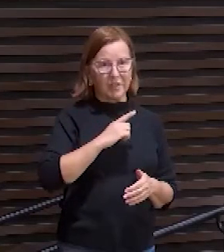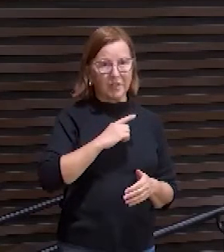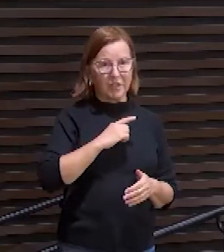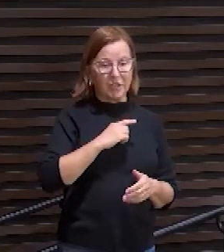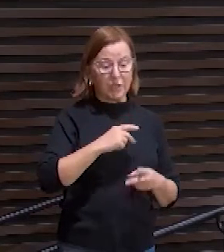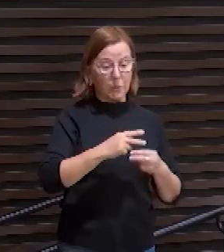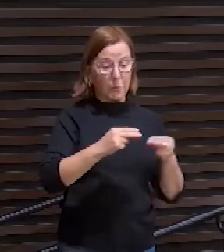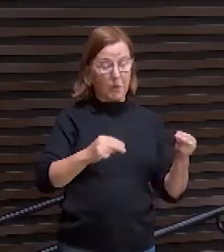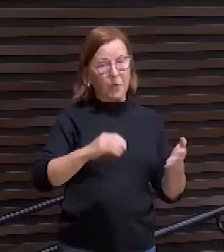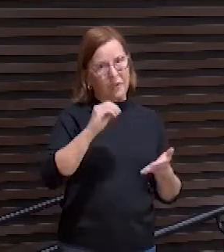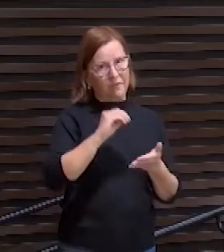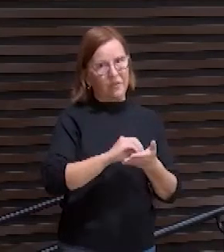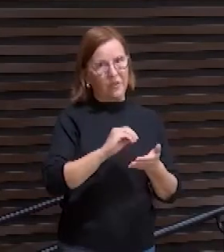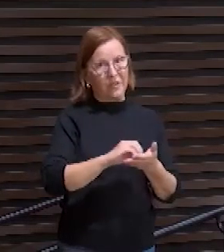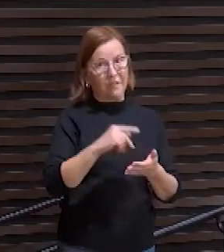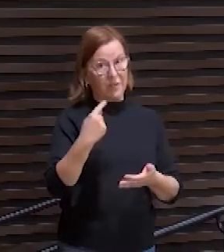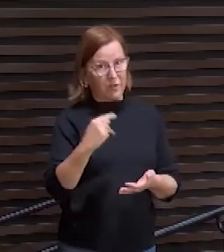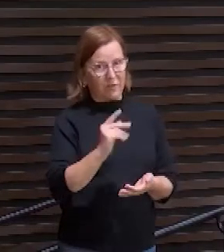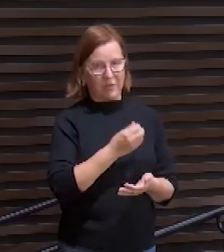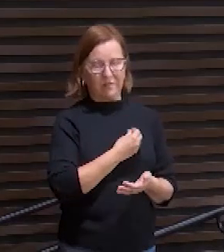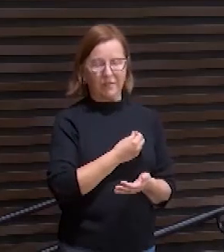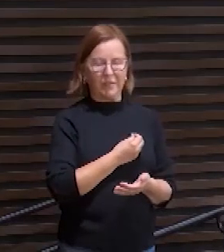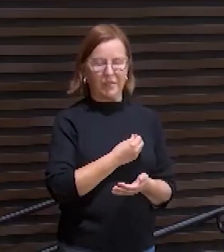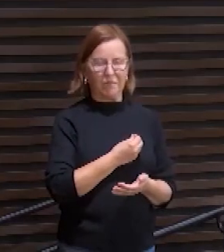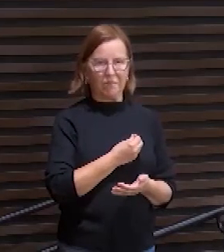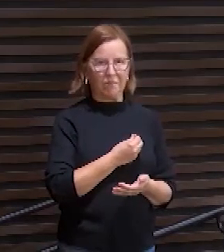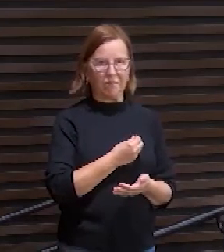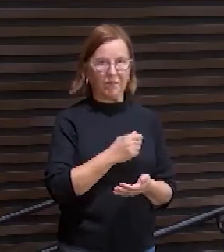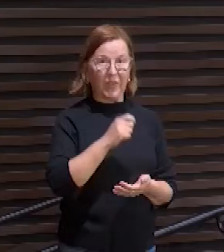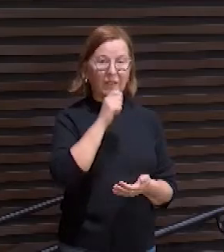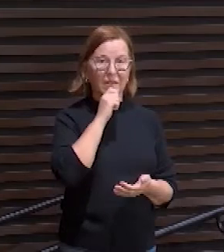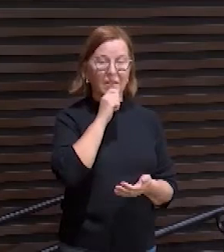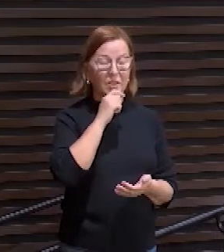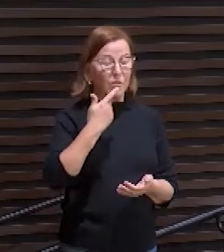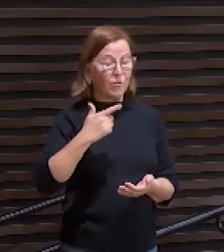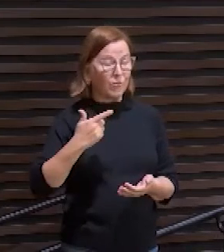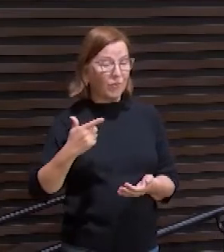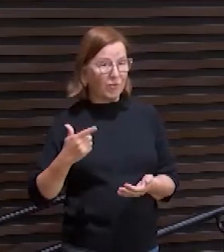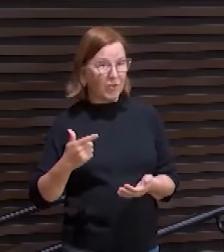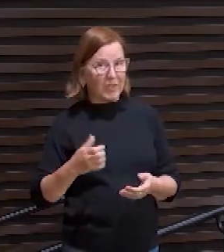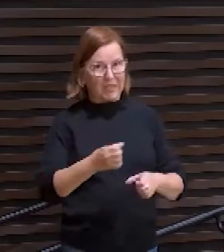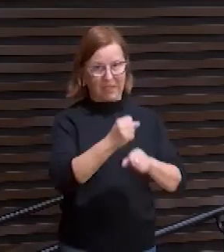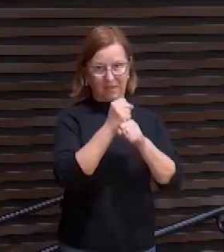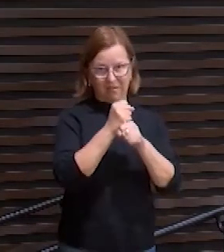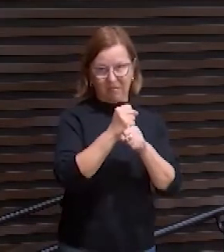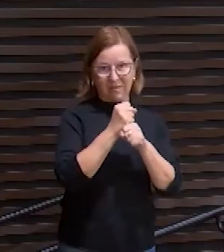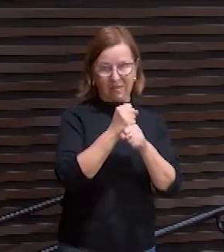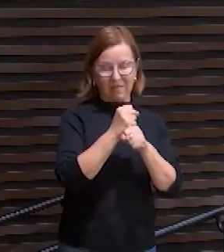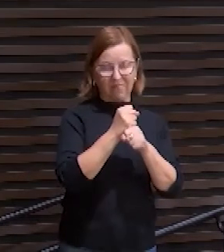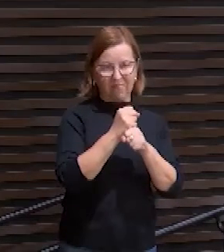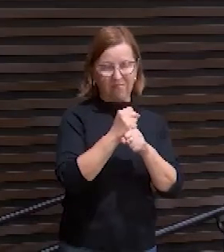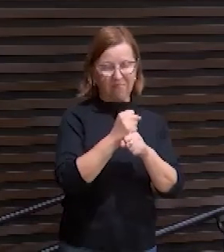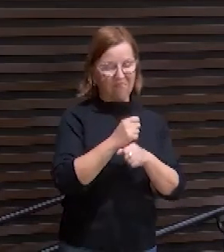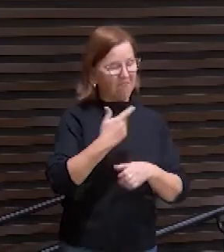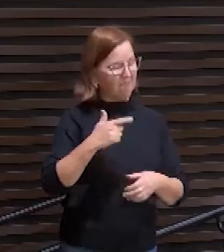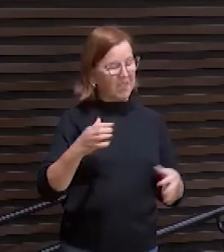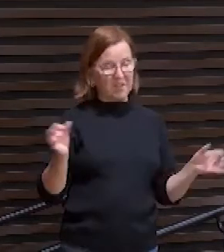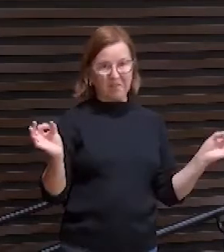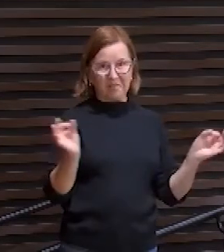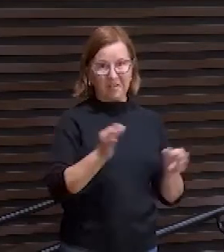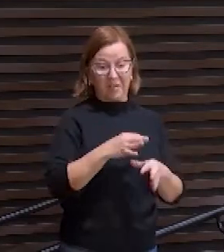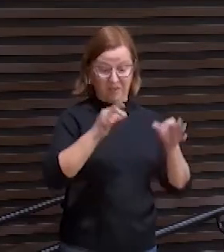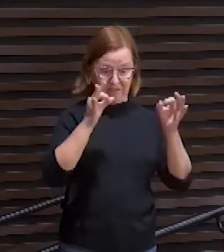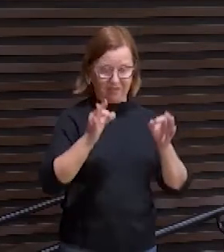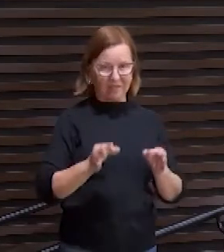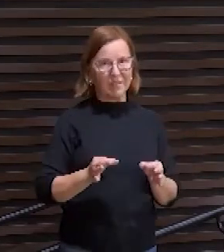faltava na vida dele. Ele ainda não tinha nem segurança, nem total